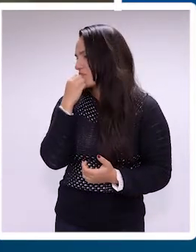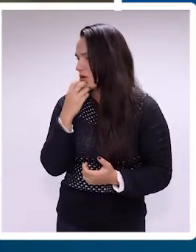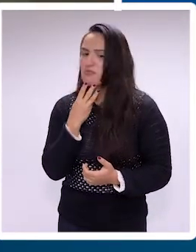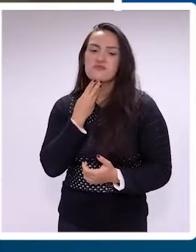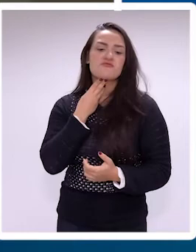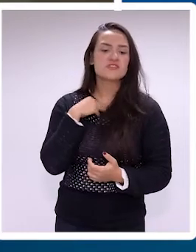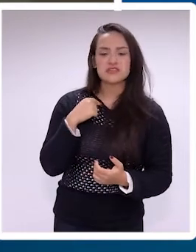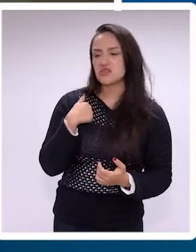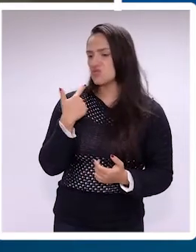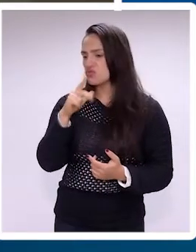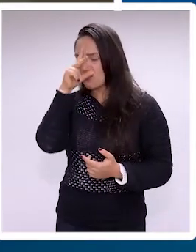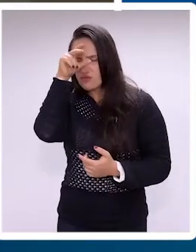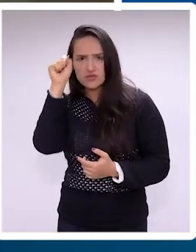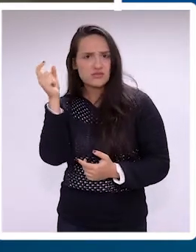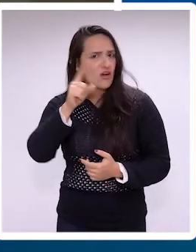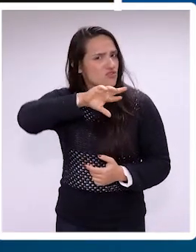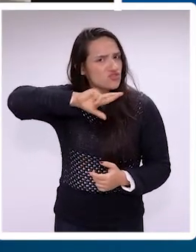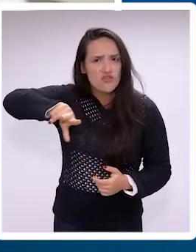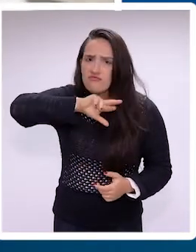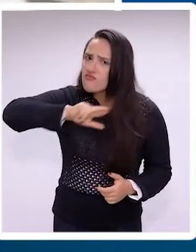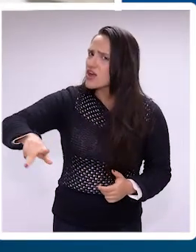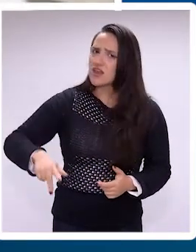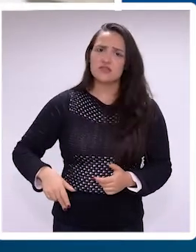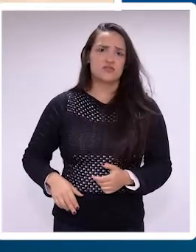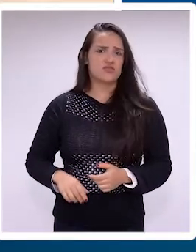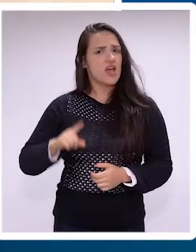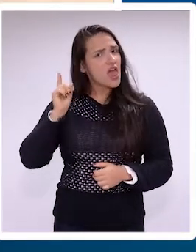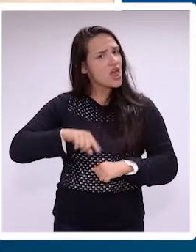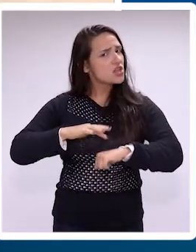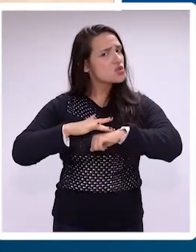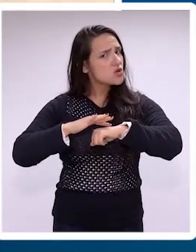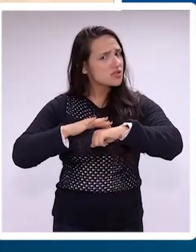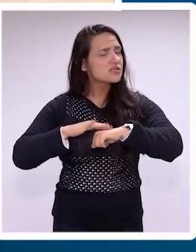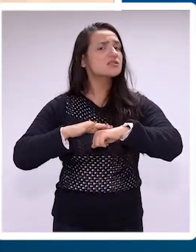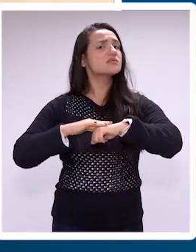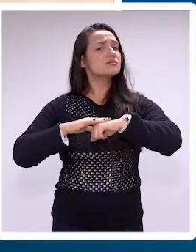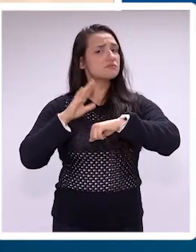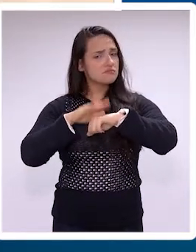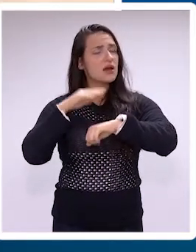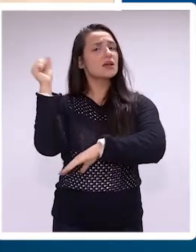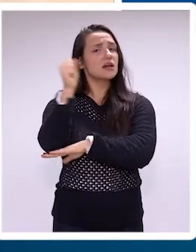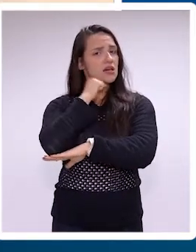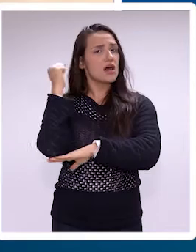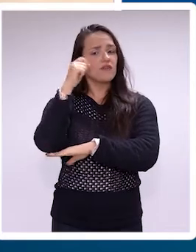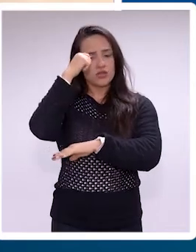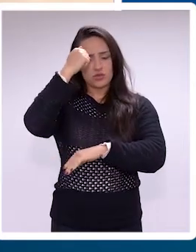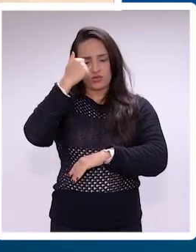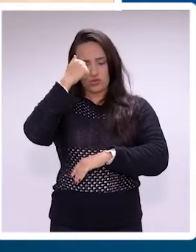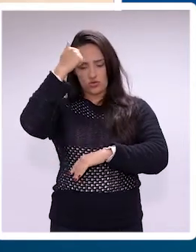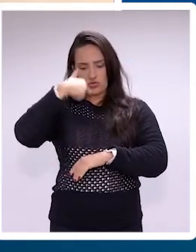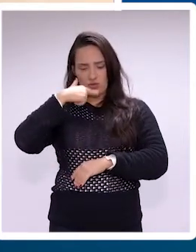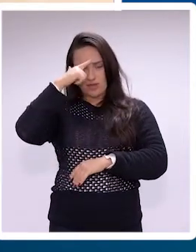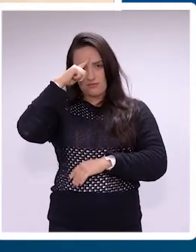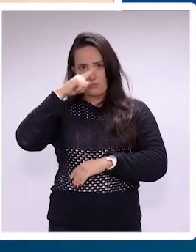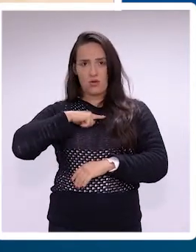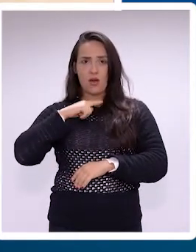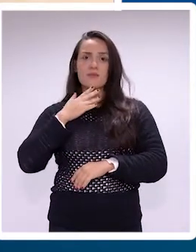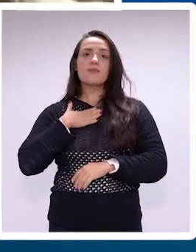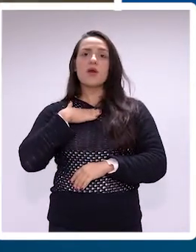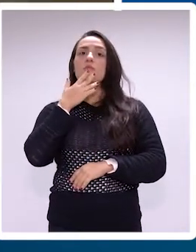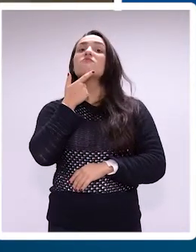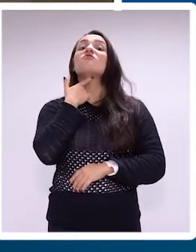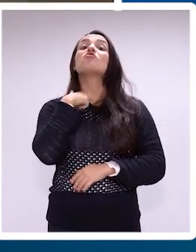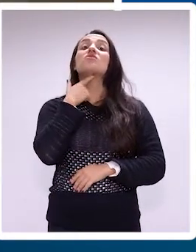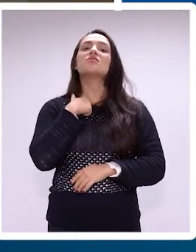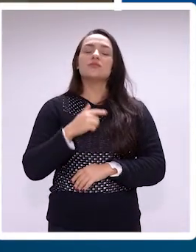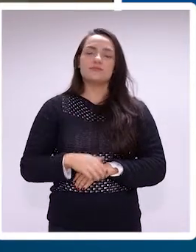doença e que é maior do que as pessoas. Se a pessoa, assim, ela não procurar o tratamento, o que pode acontecer com